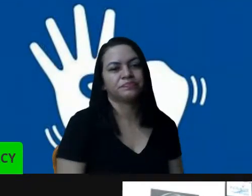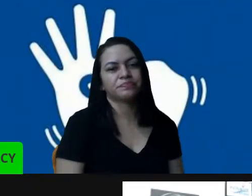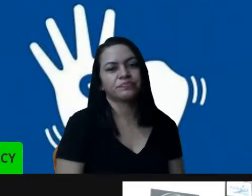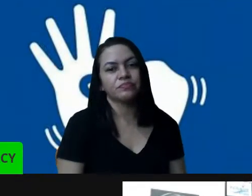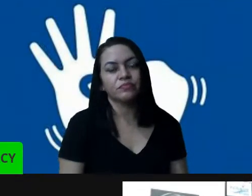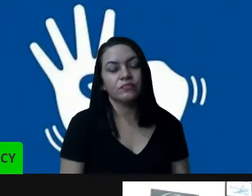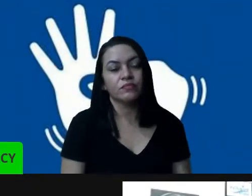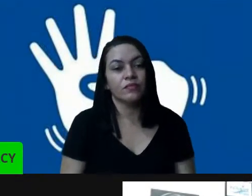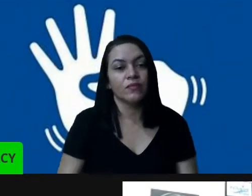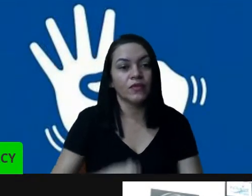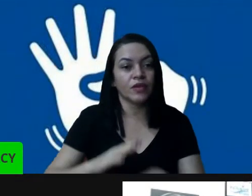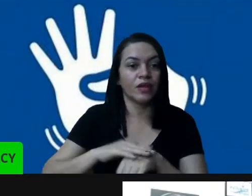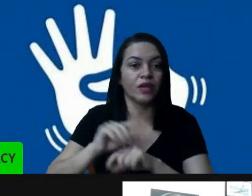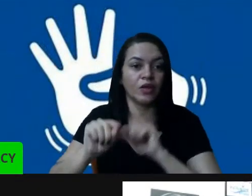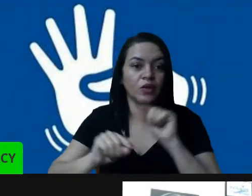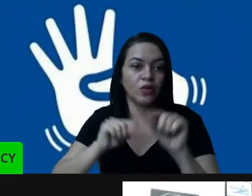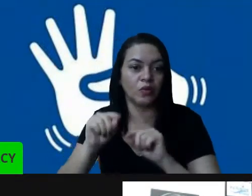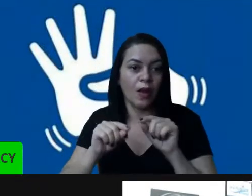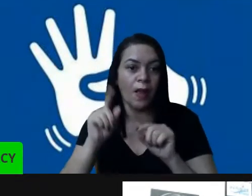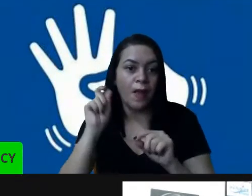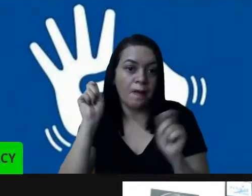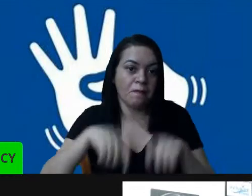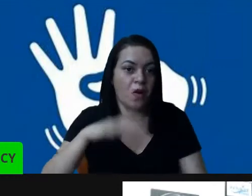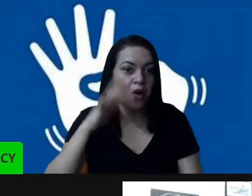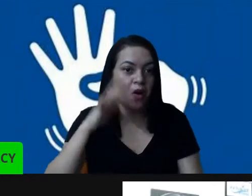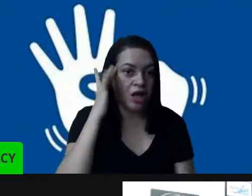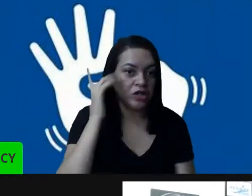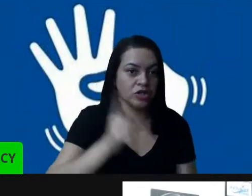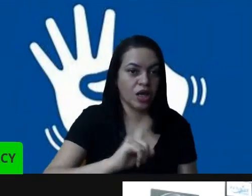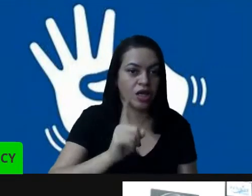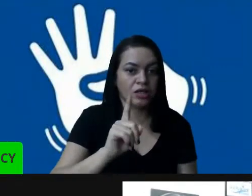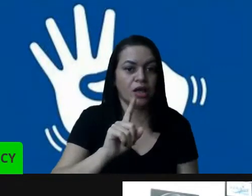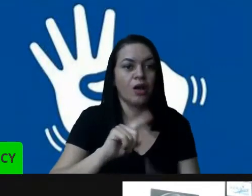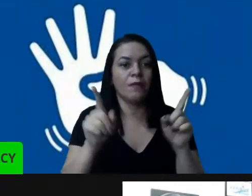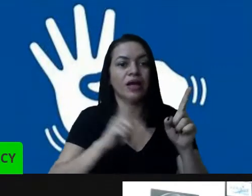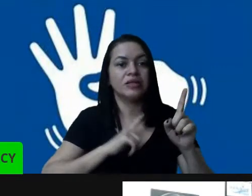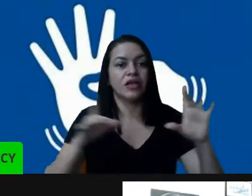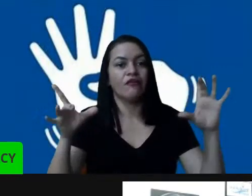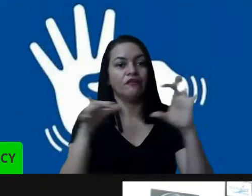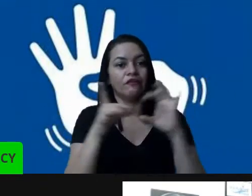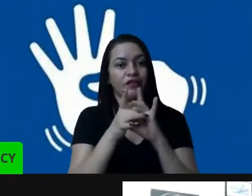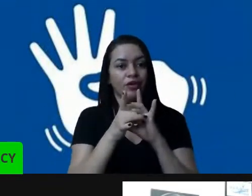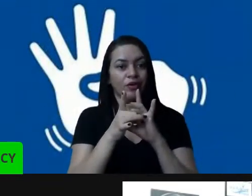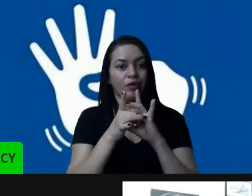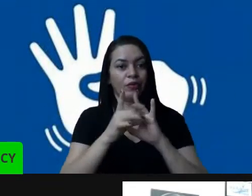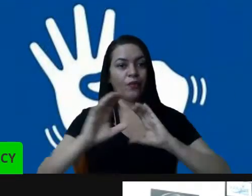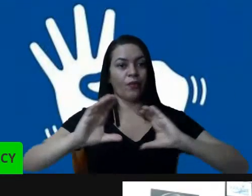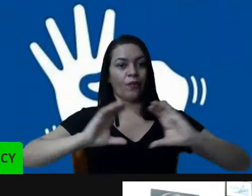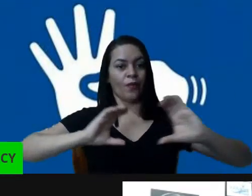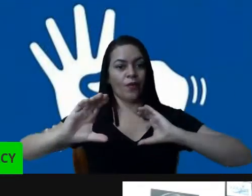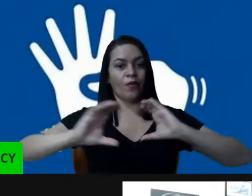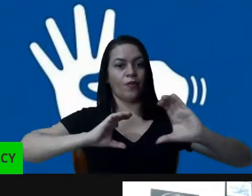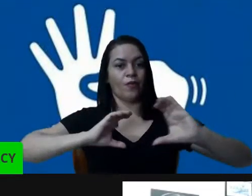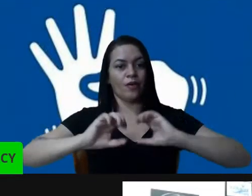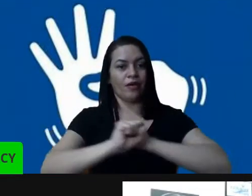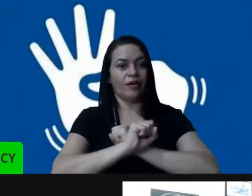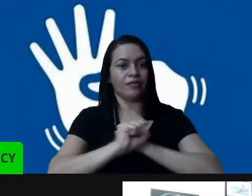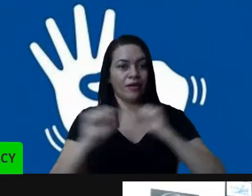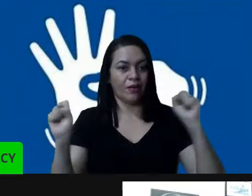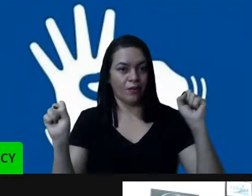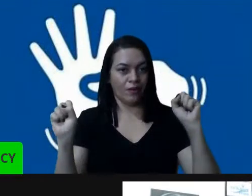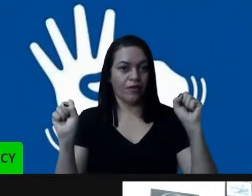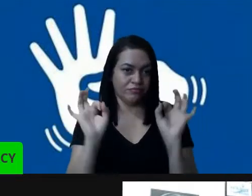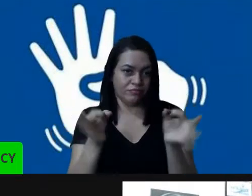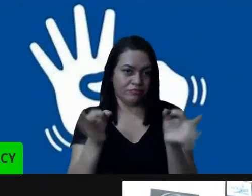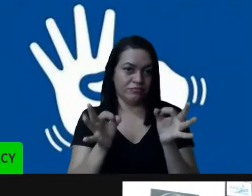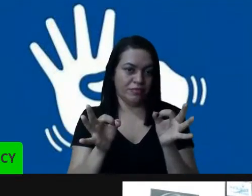Entre eles, pode achar que não, mas há um vínculo muito grande, uma comunicação, na verdade, uma comunicação muito grande, né? Eles